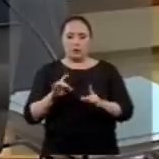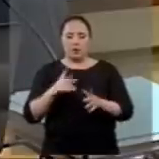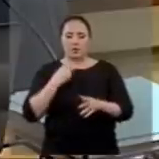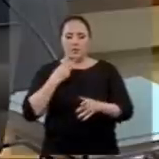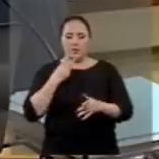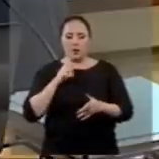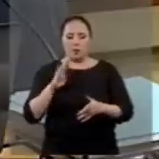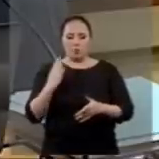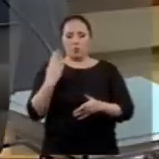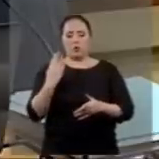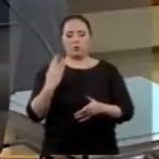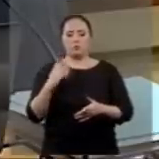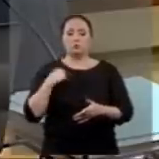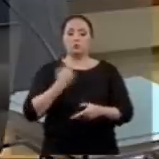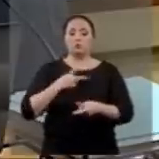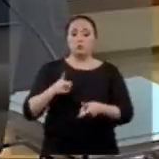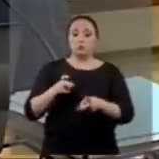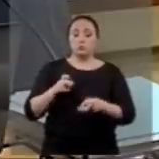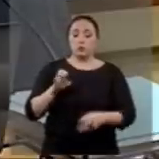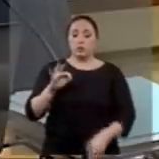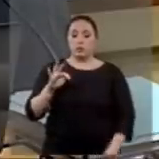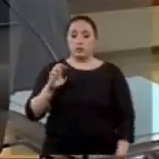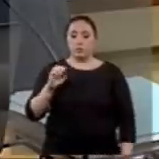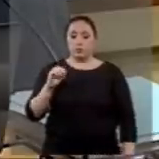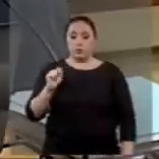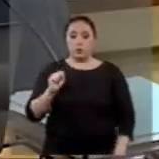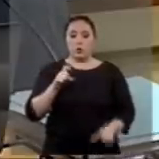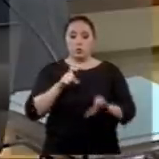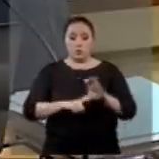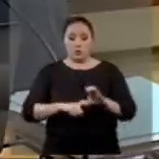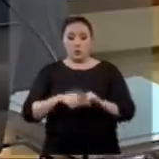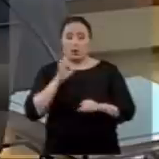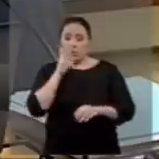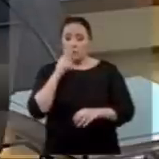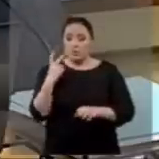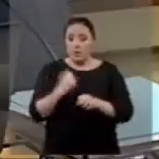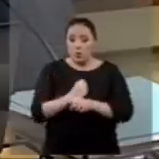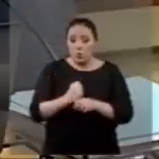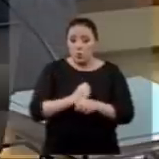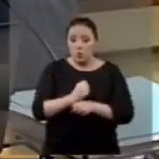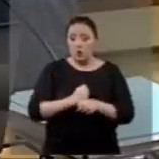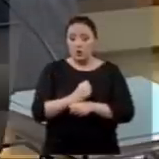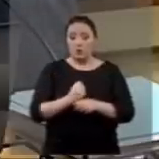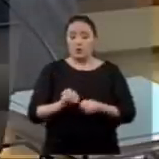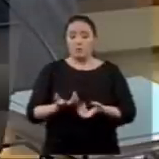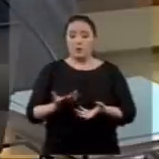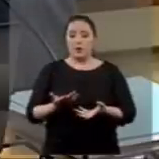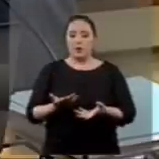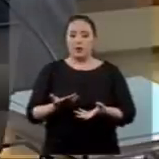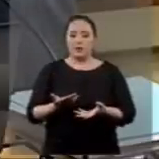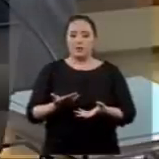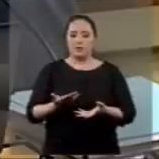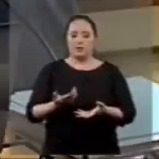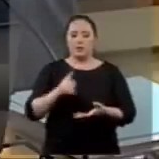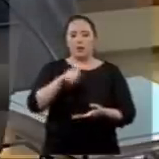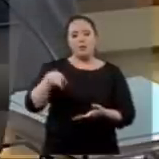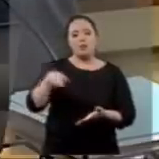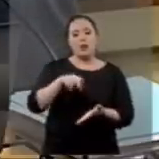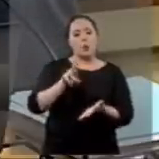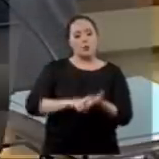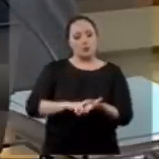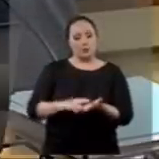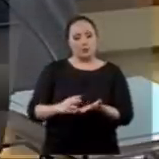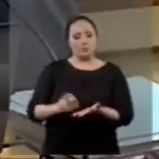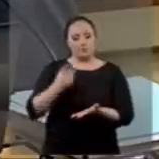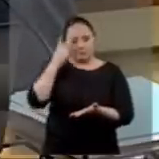nós verificamos que um efeito suspensivo leva uns 5 anos para tirar do mercado uma empresa que utiliza